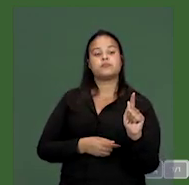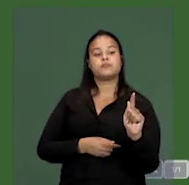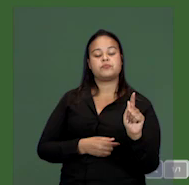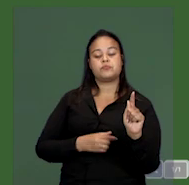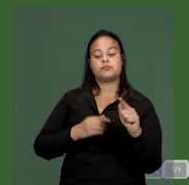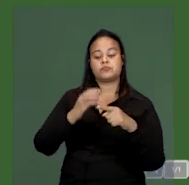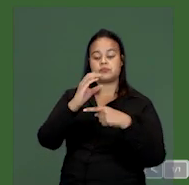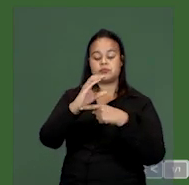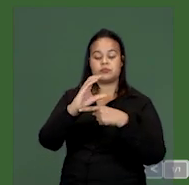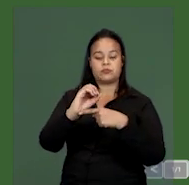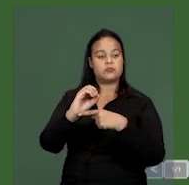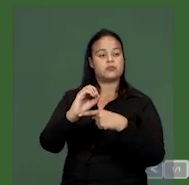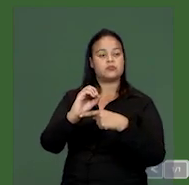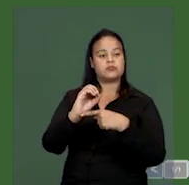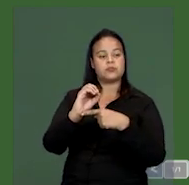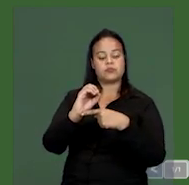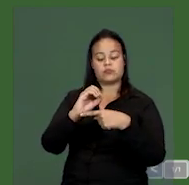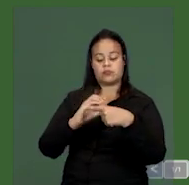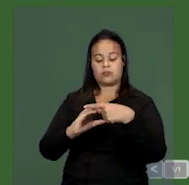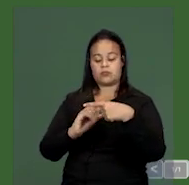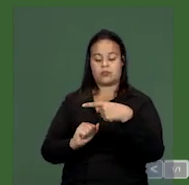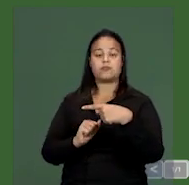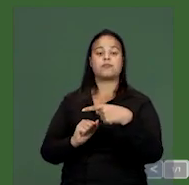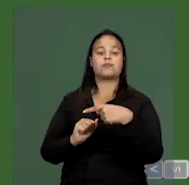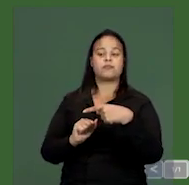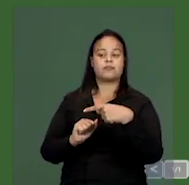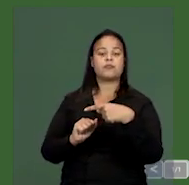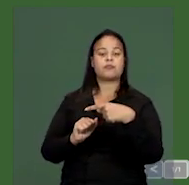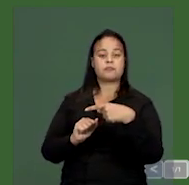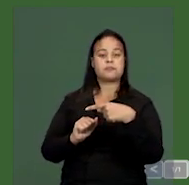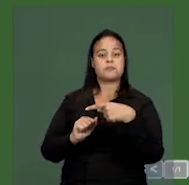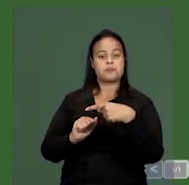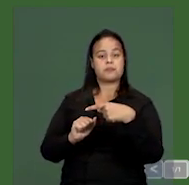cateto oposto sobre o cateto adjacente.